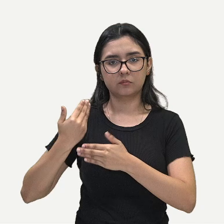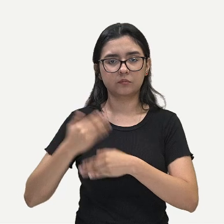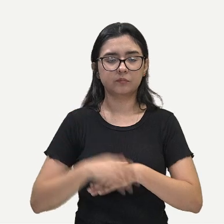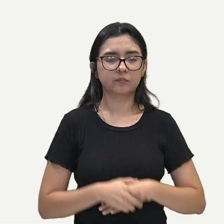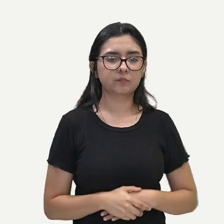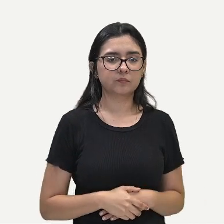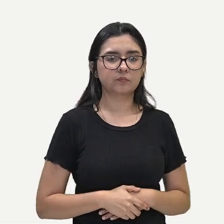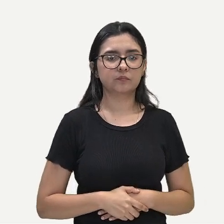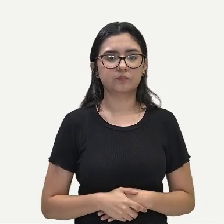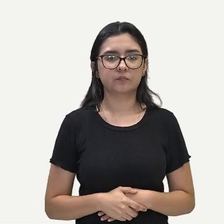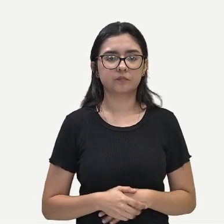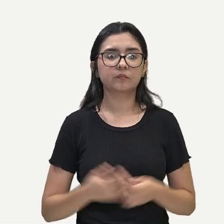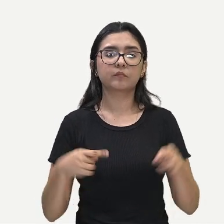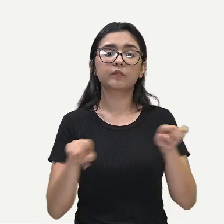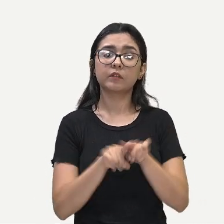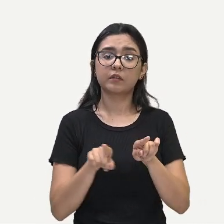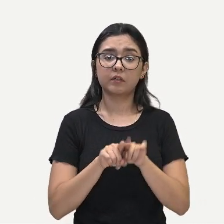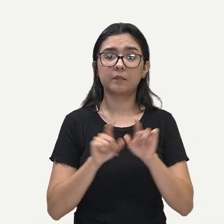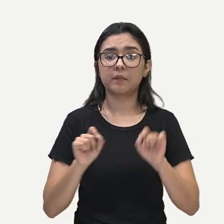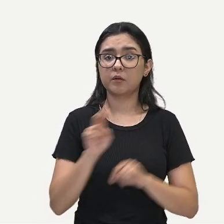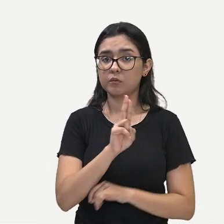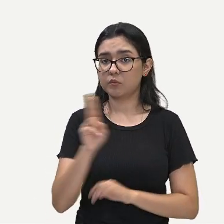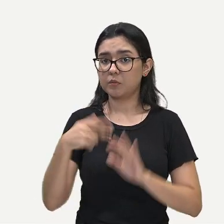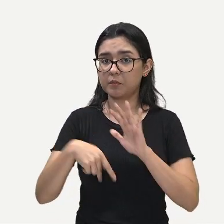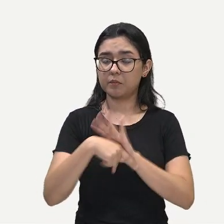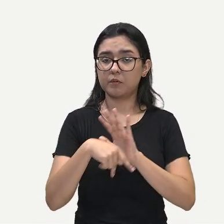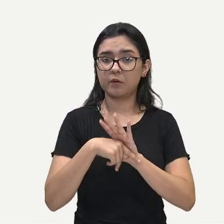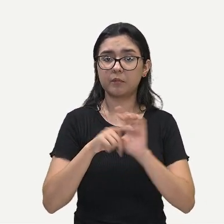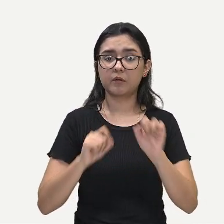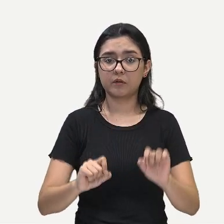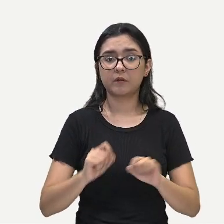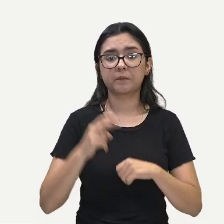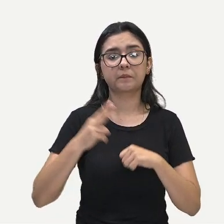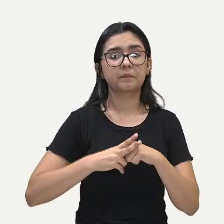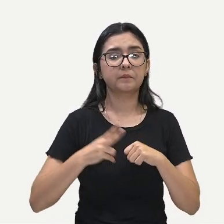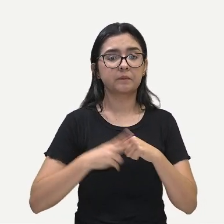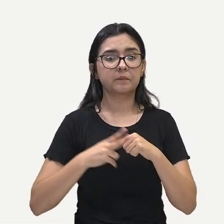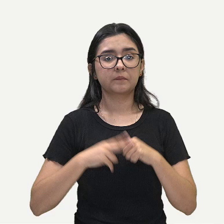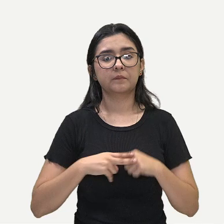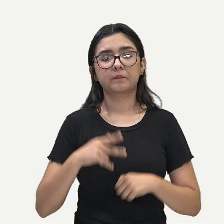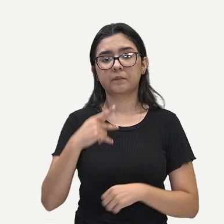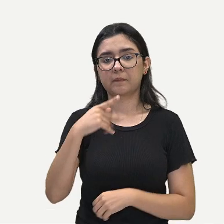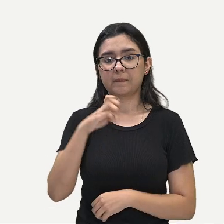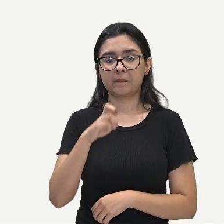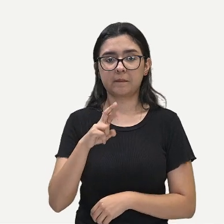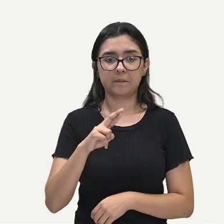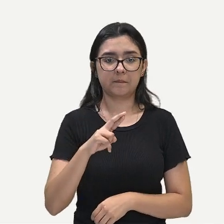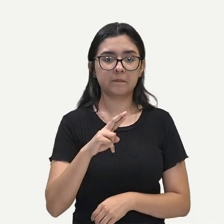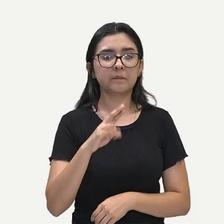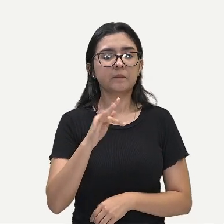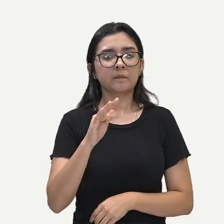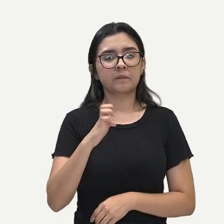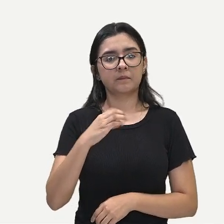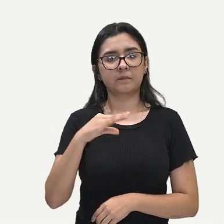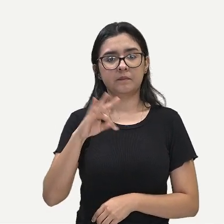indefinido, também chamado, gente, de pretérito perfeito simple, é um tempo verbal del